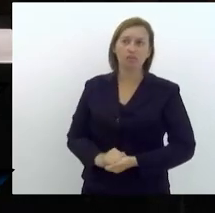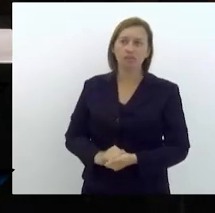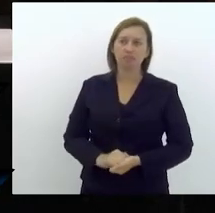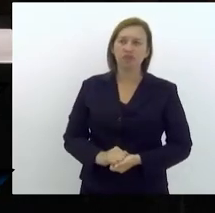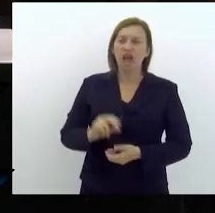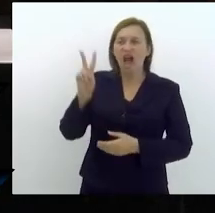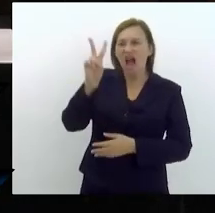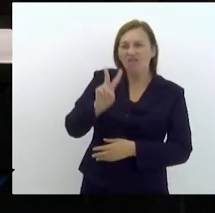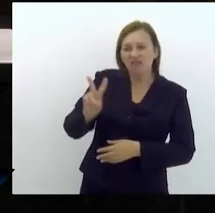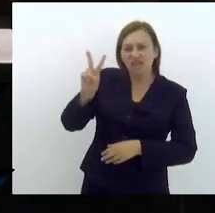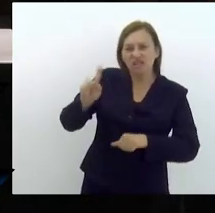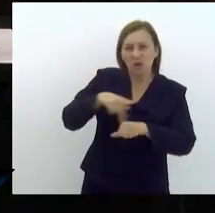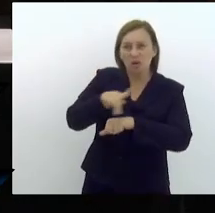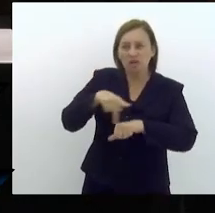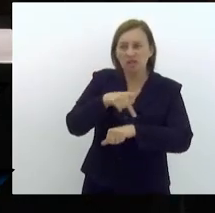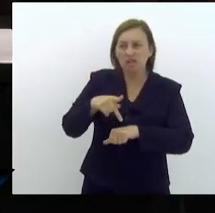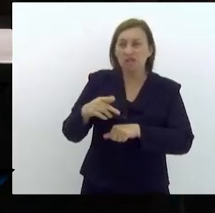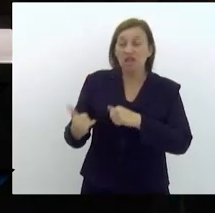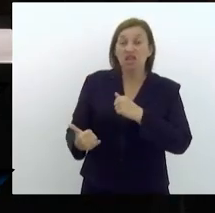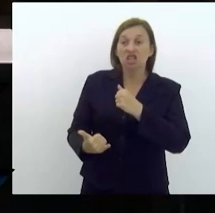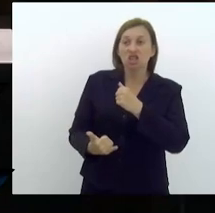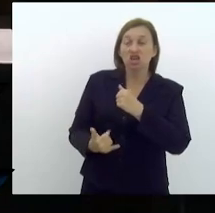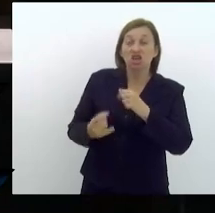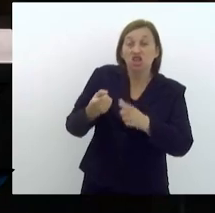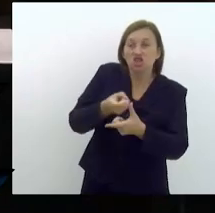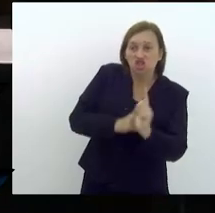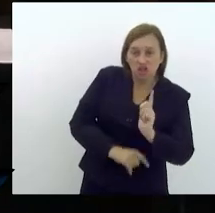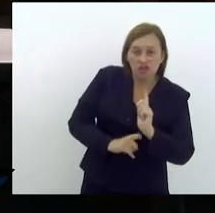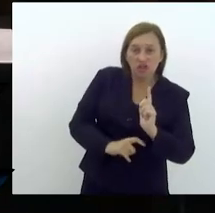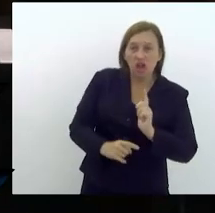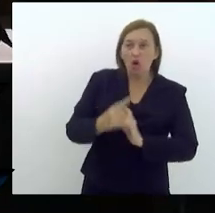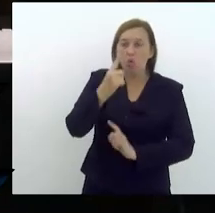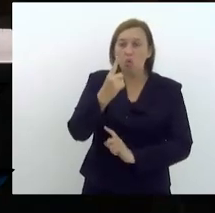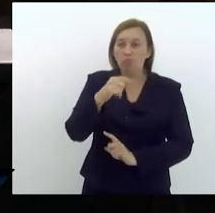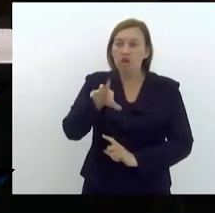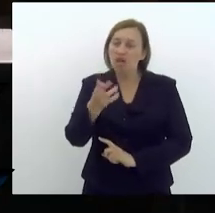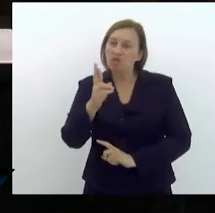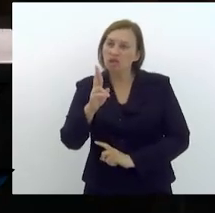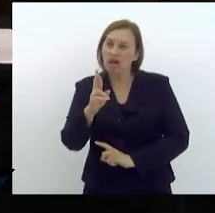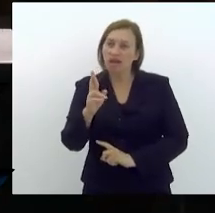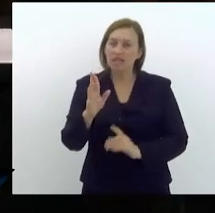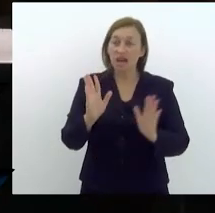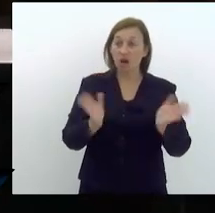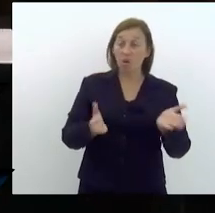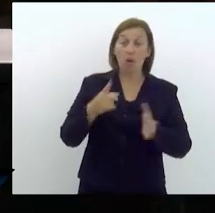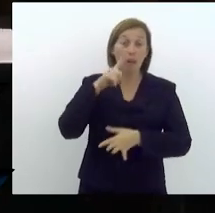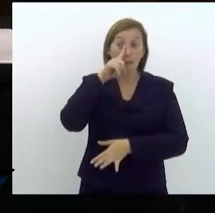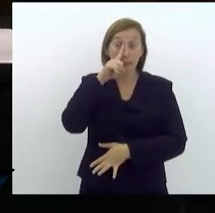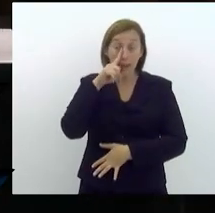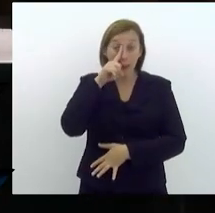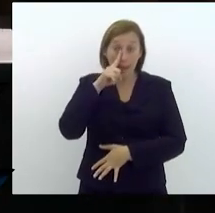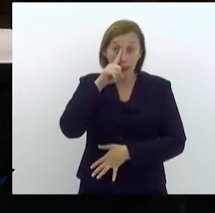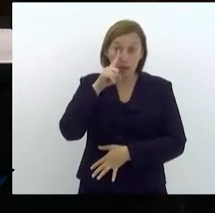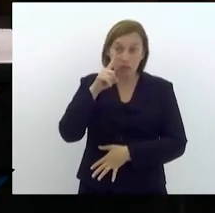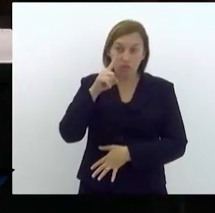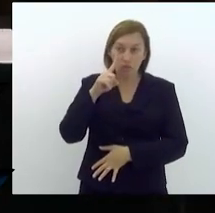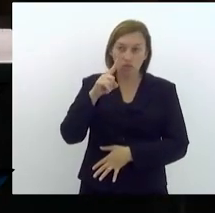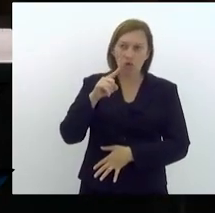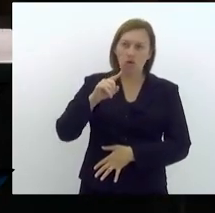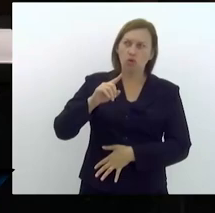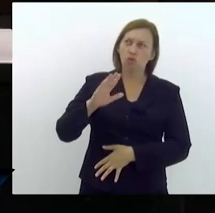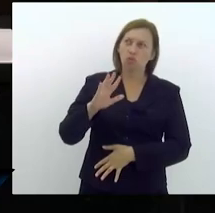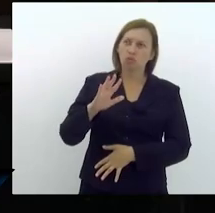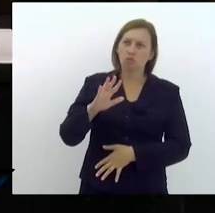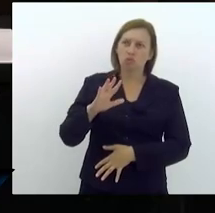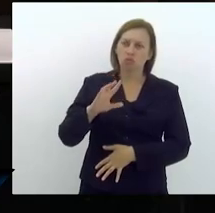já nos deve mais de um bilhão de reais está arriscado agora para frente após o próximo